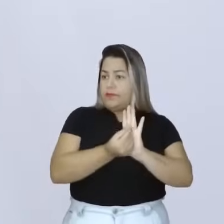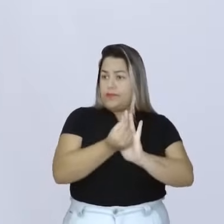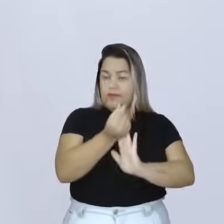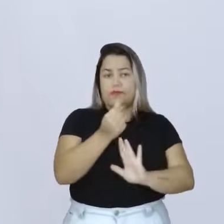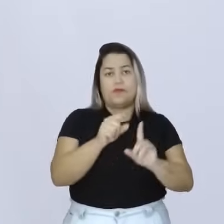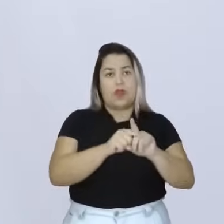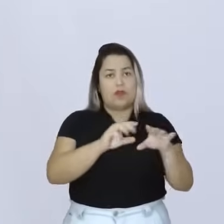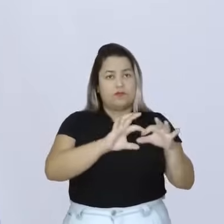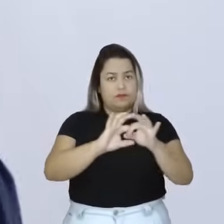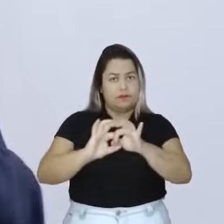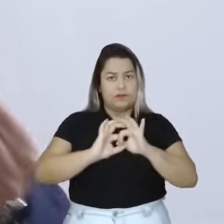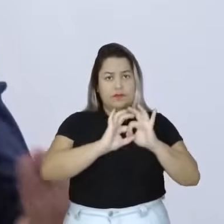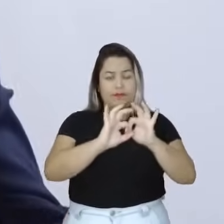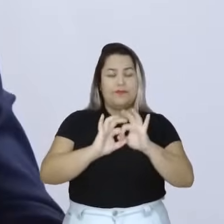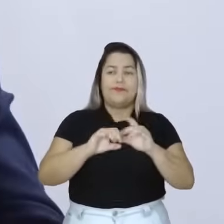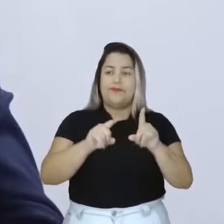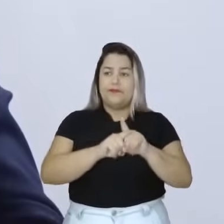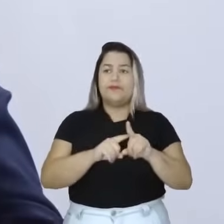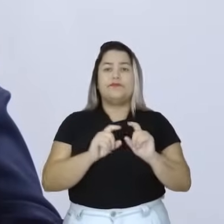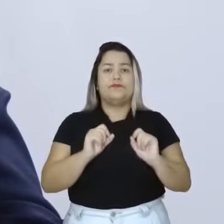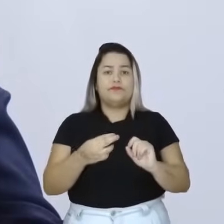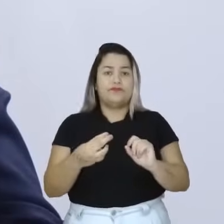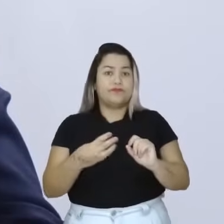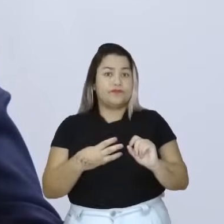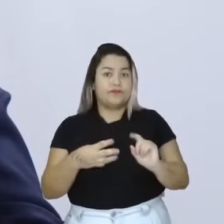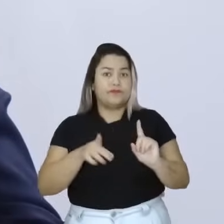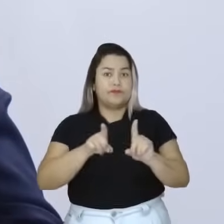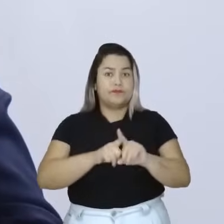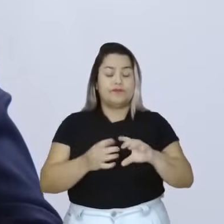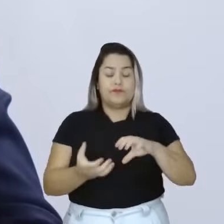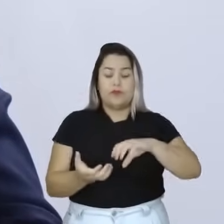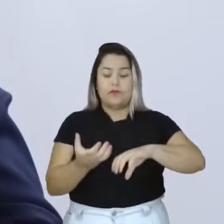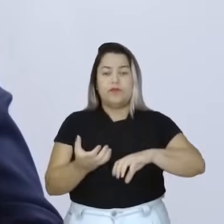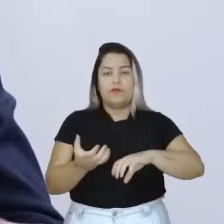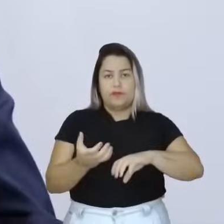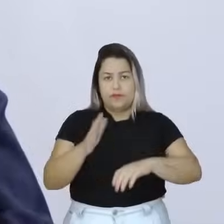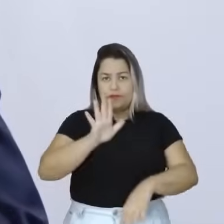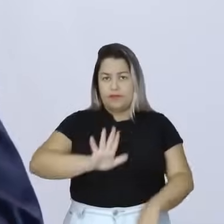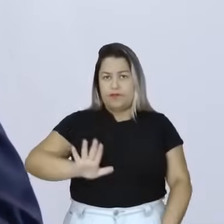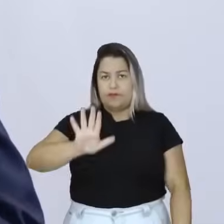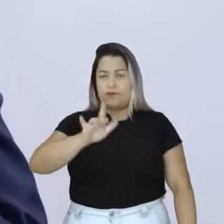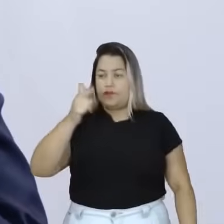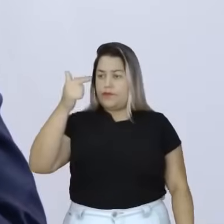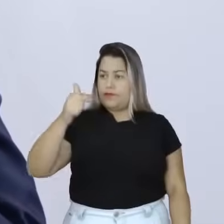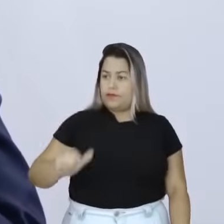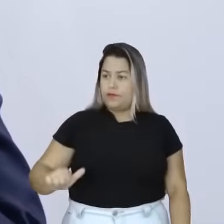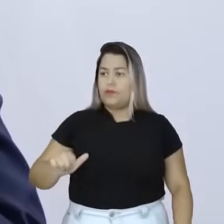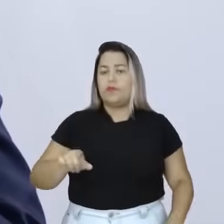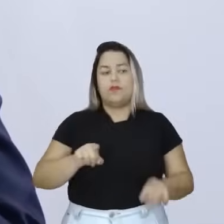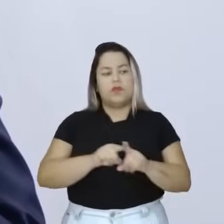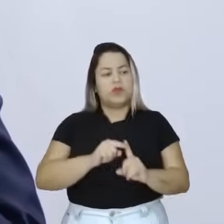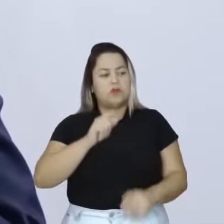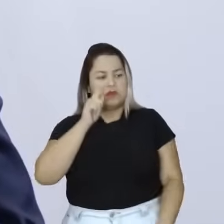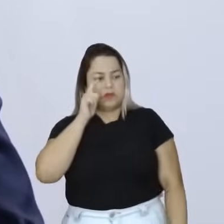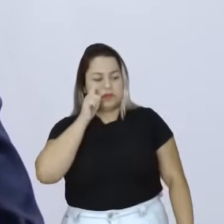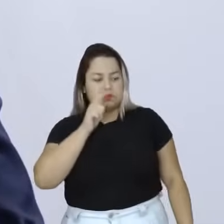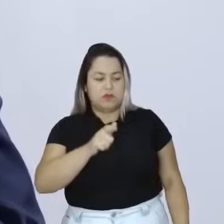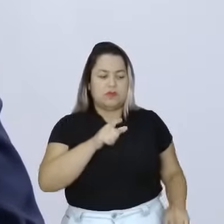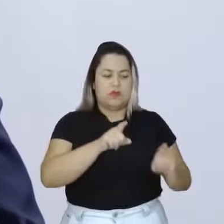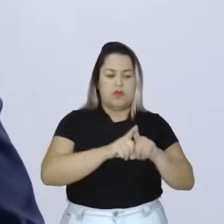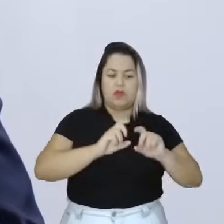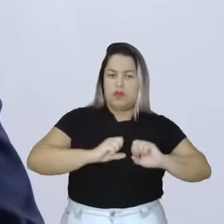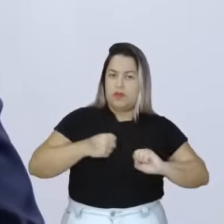desse planejamento. Ele terceirizou uma parte para o Congresso Nacional e a outra ao mercado, com os interesses das